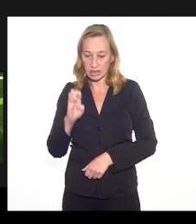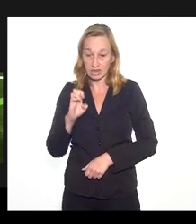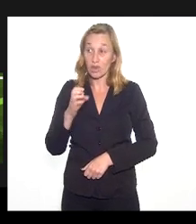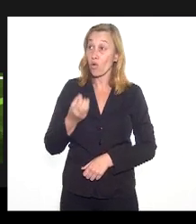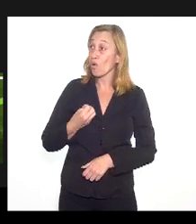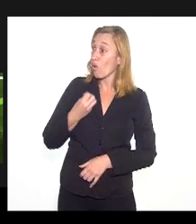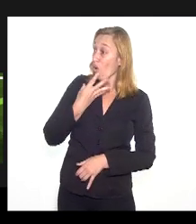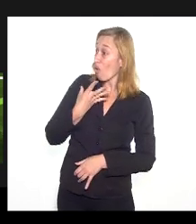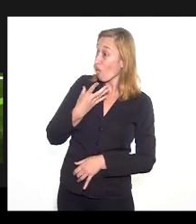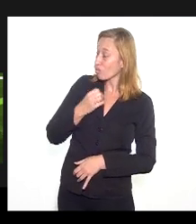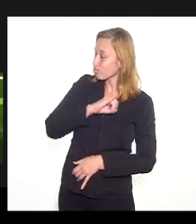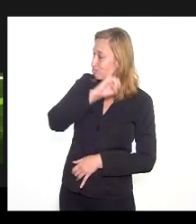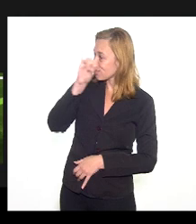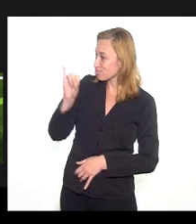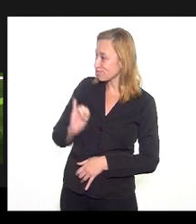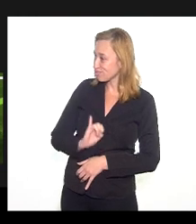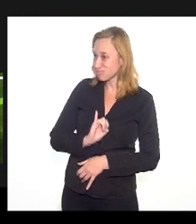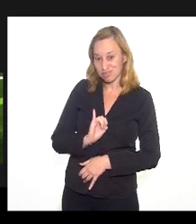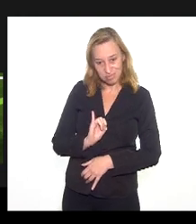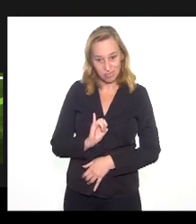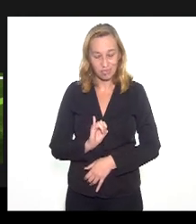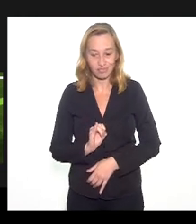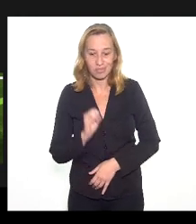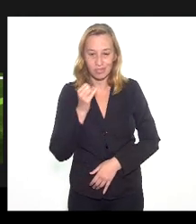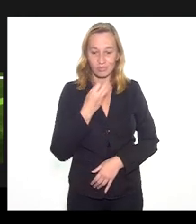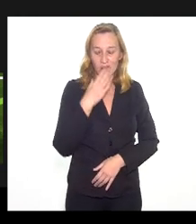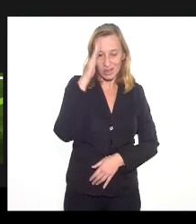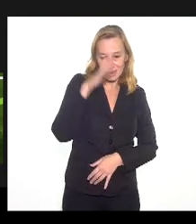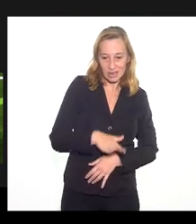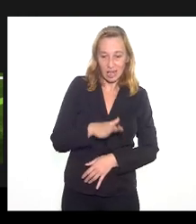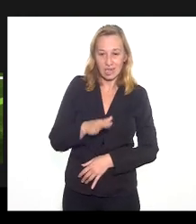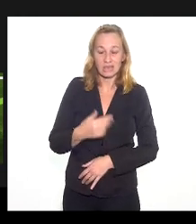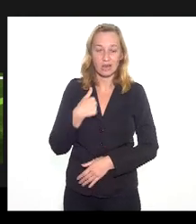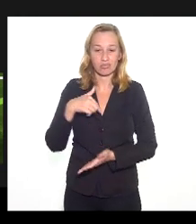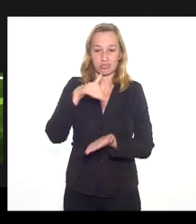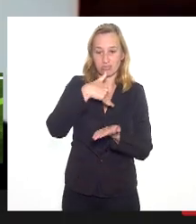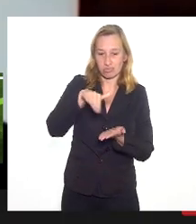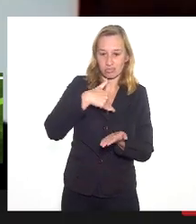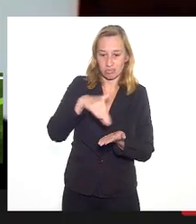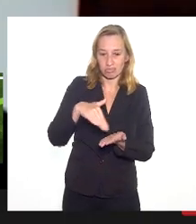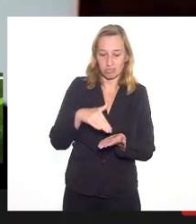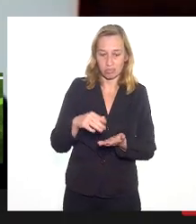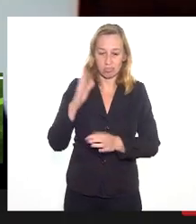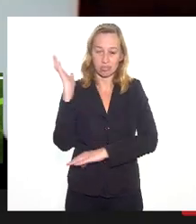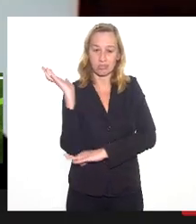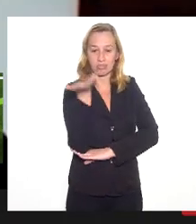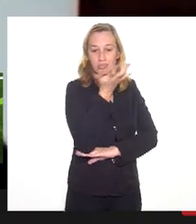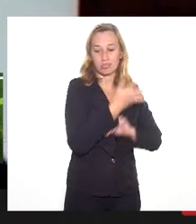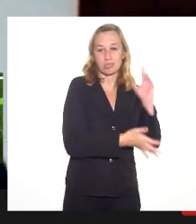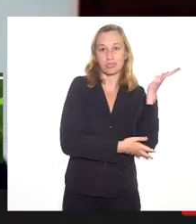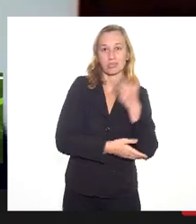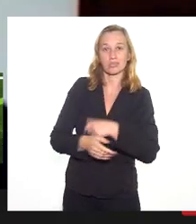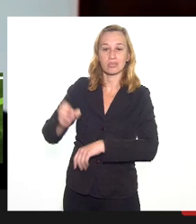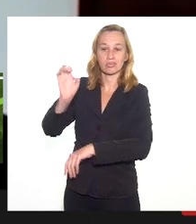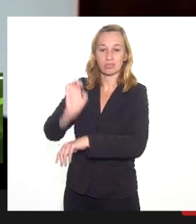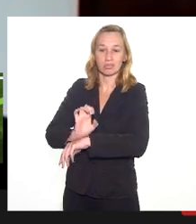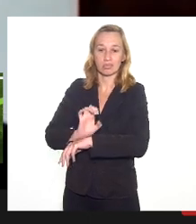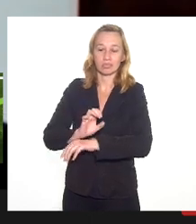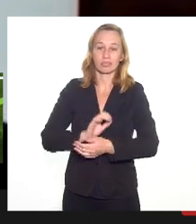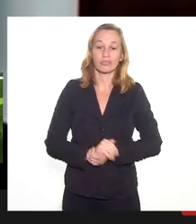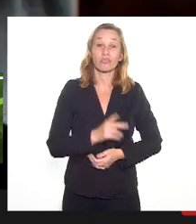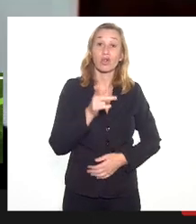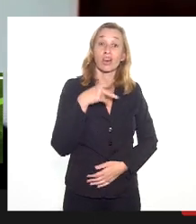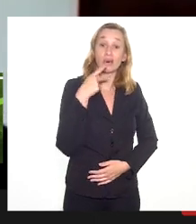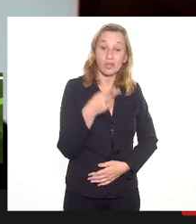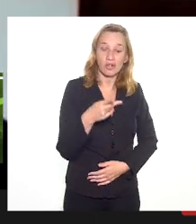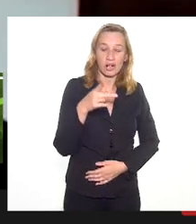Olá, boa tarde. Eu também sou da Secretaria de Meio Ambiente do Estado, então a fala